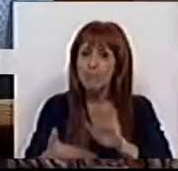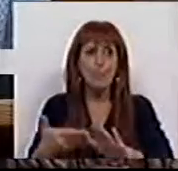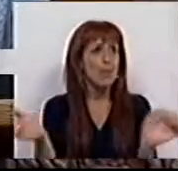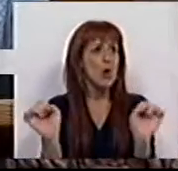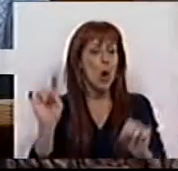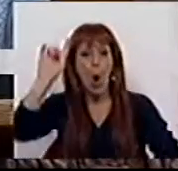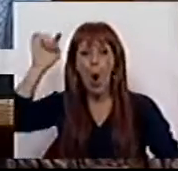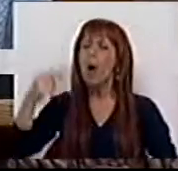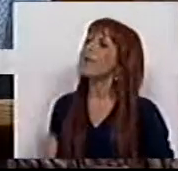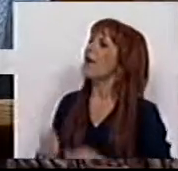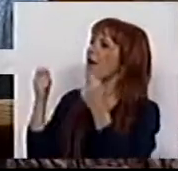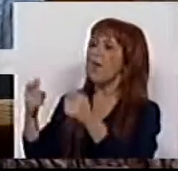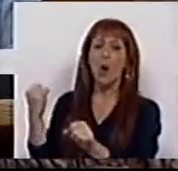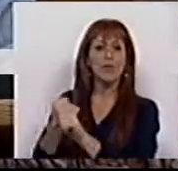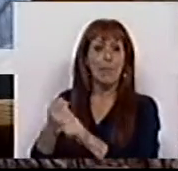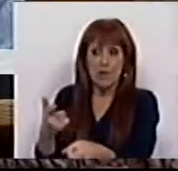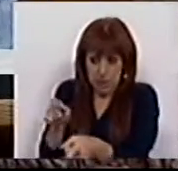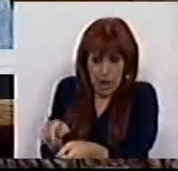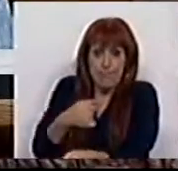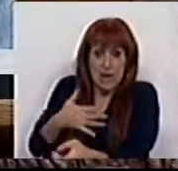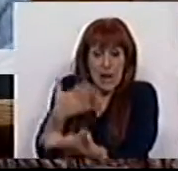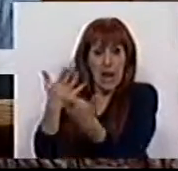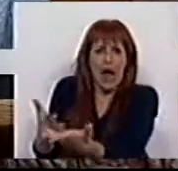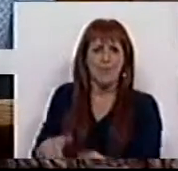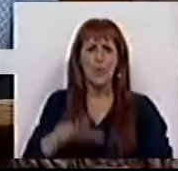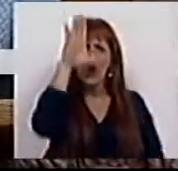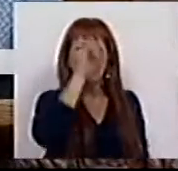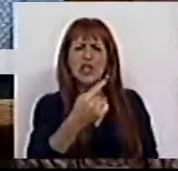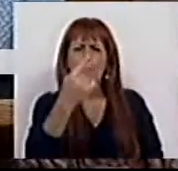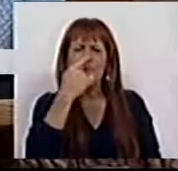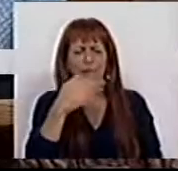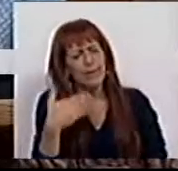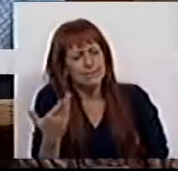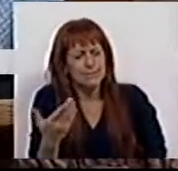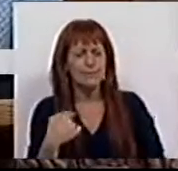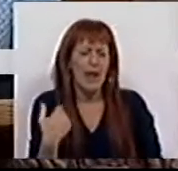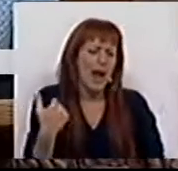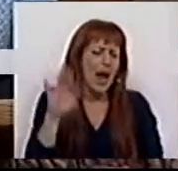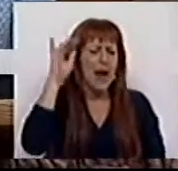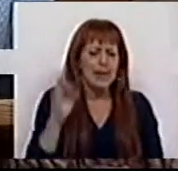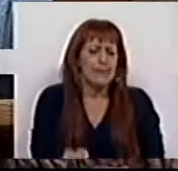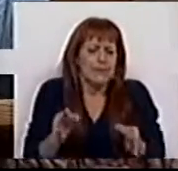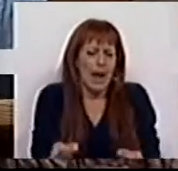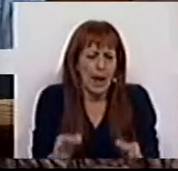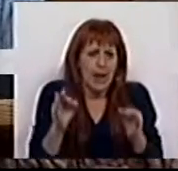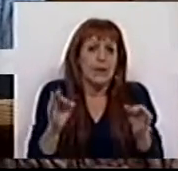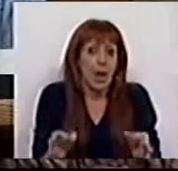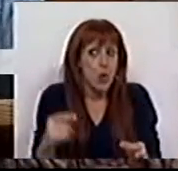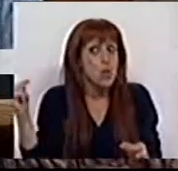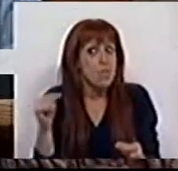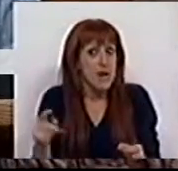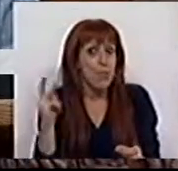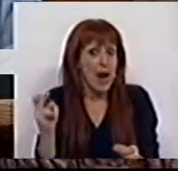emergência em vez de entregar o trabalho à EMF. O Governo prefere andar a adiar há pelo